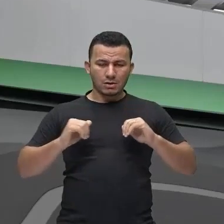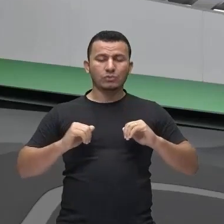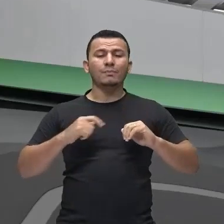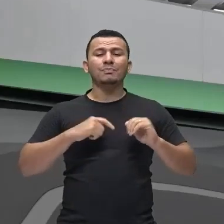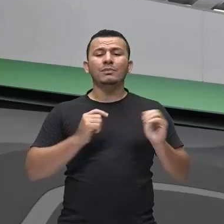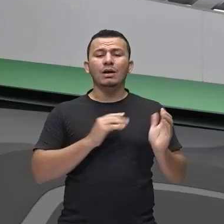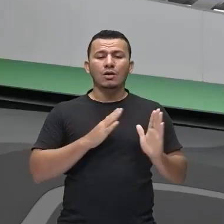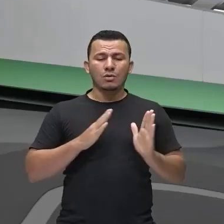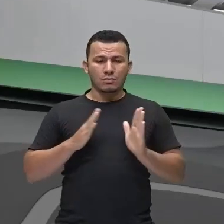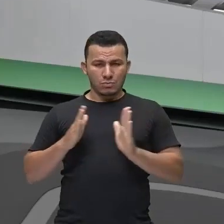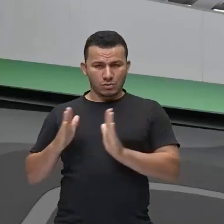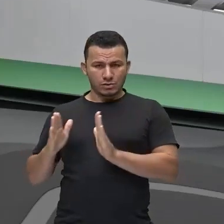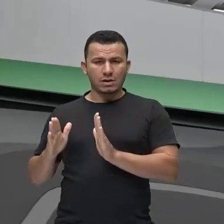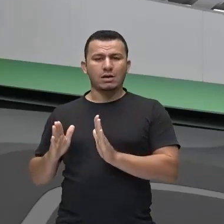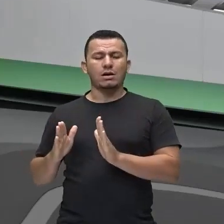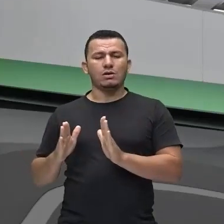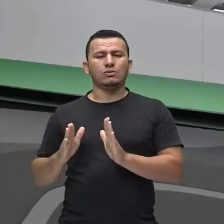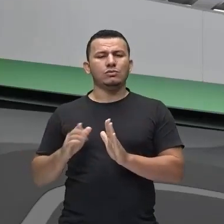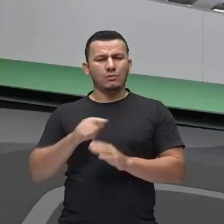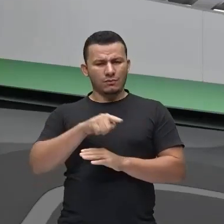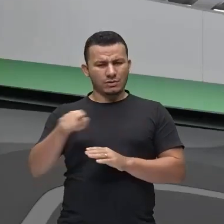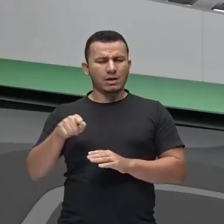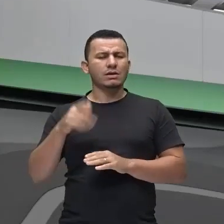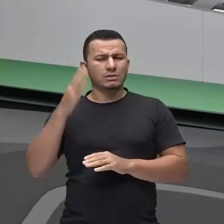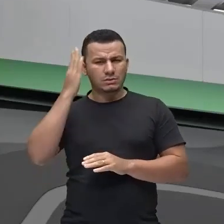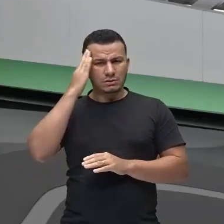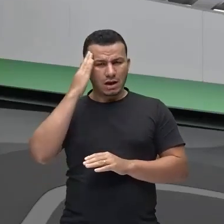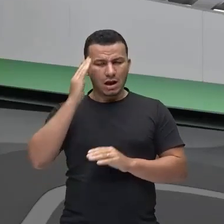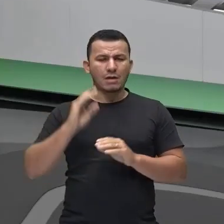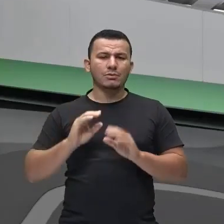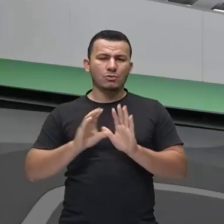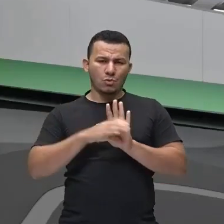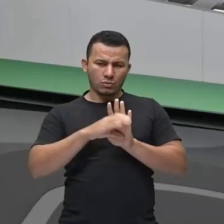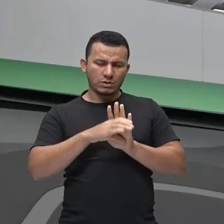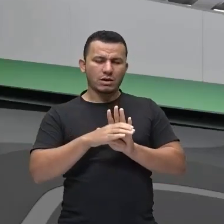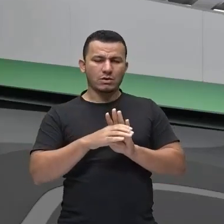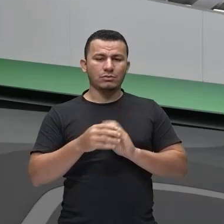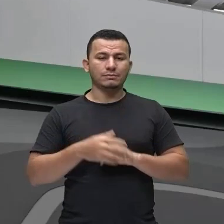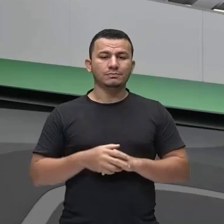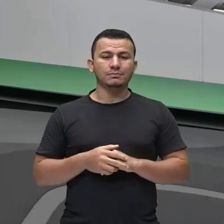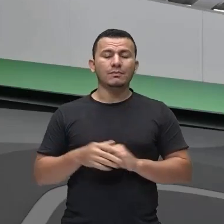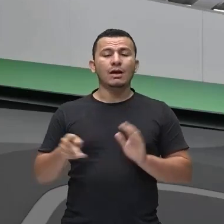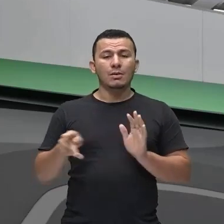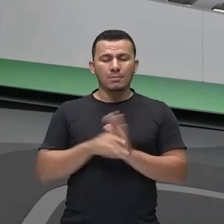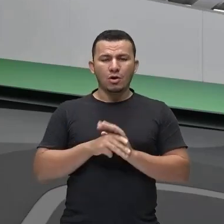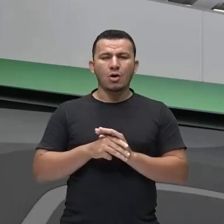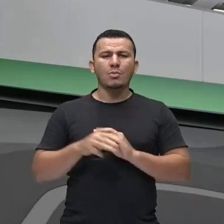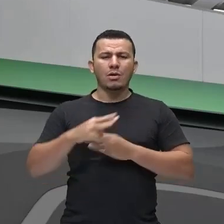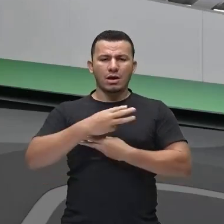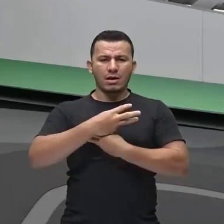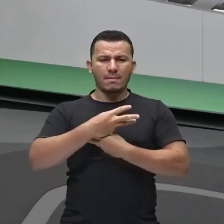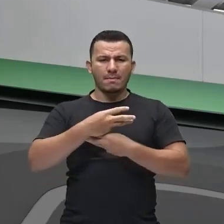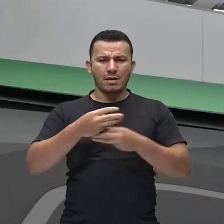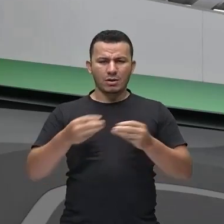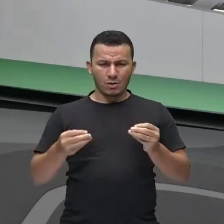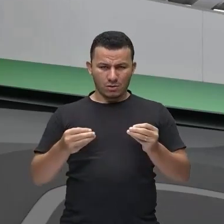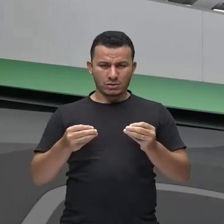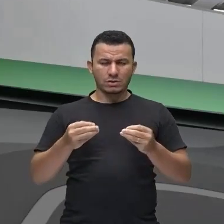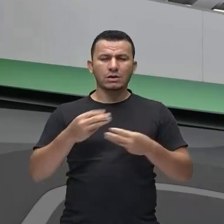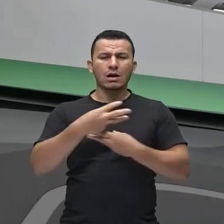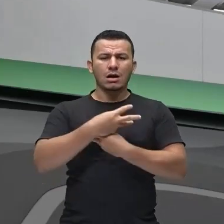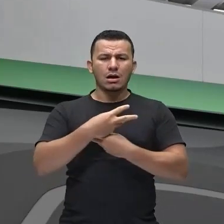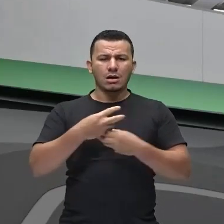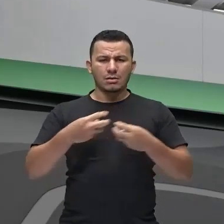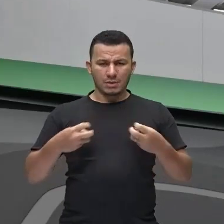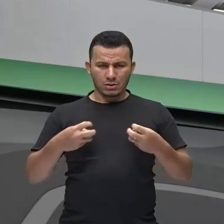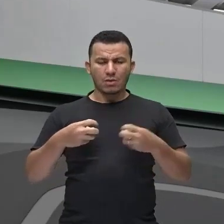processo que você também aí, nosso aluno, já sabe o conceito, pelas mitoses, várias mitoses